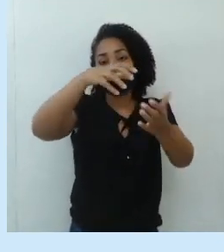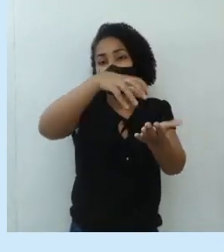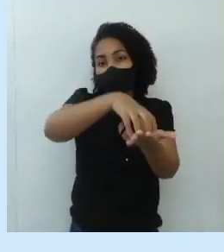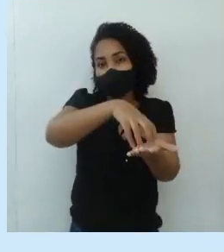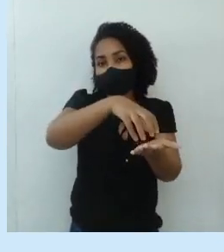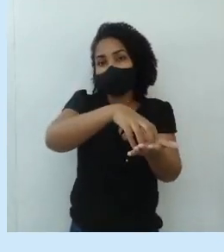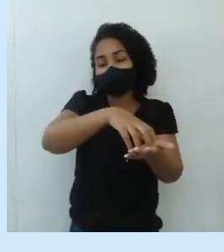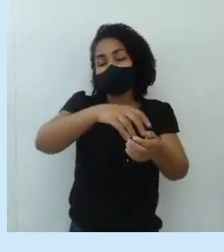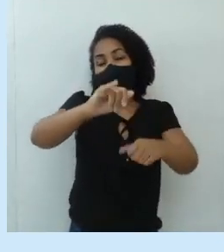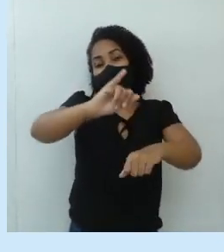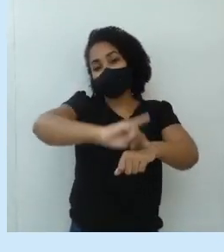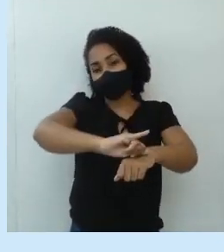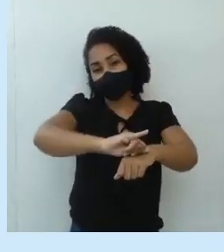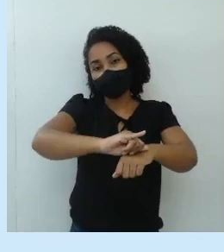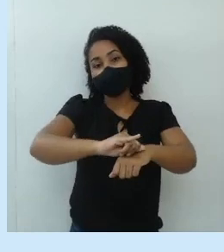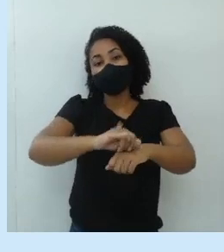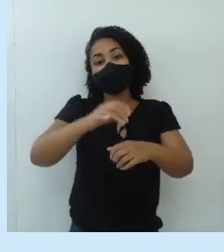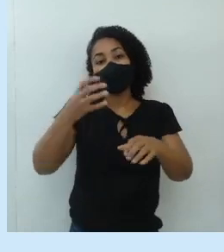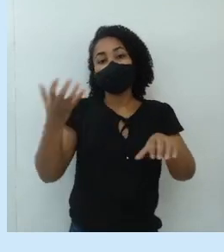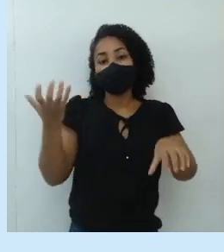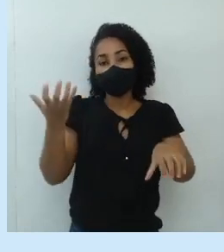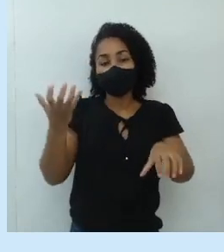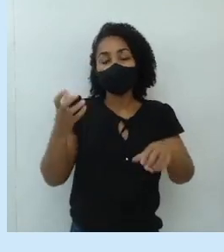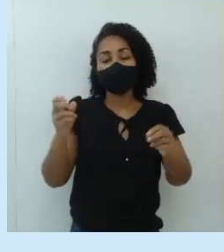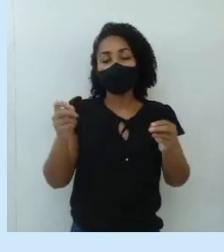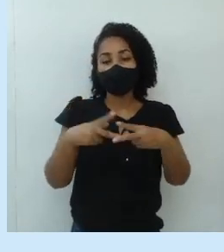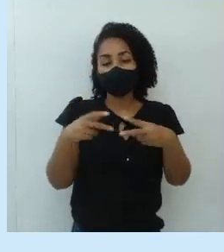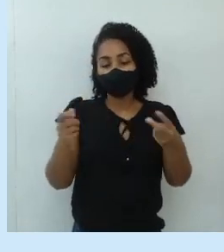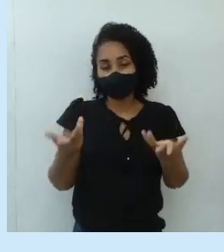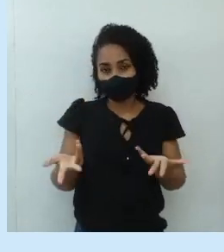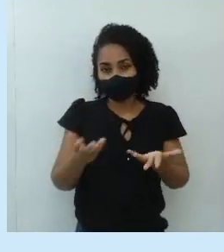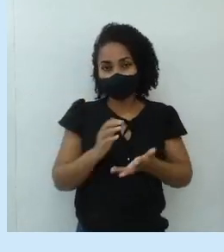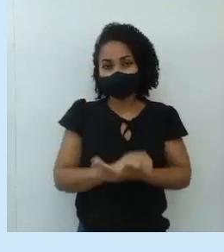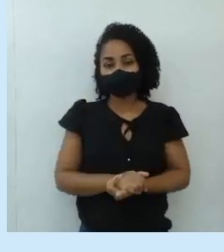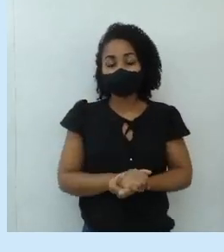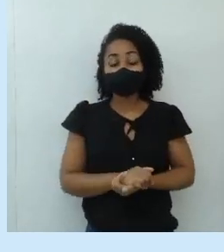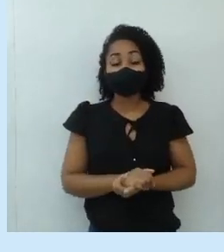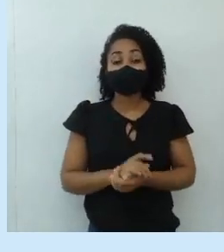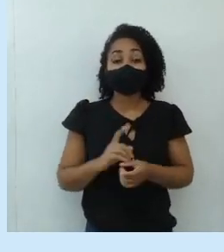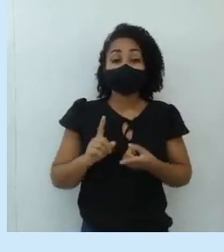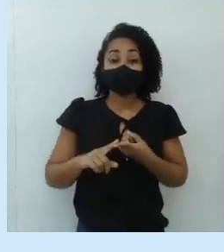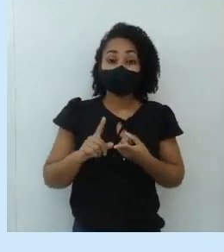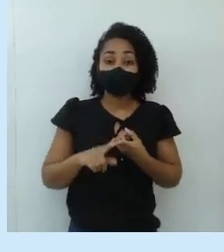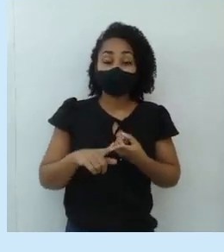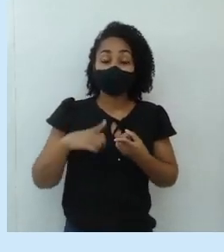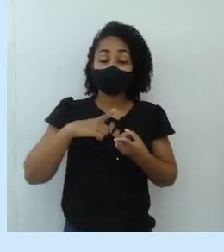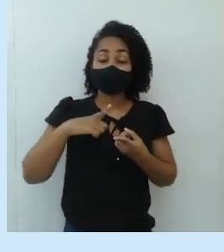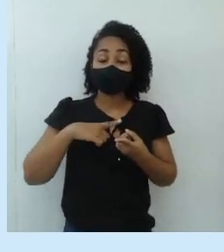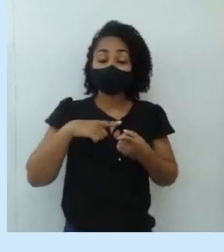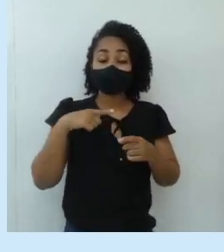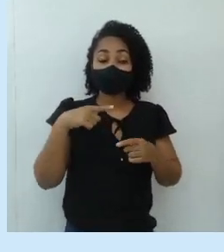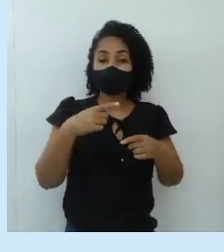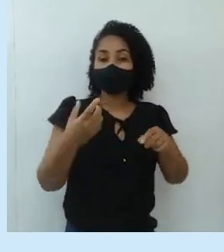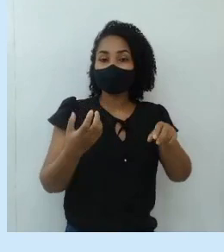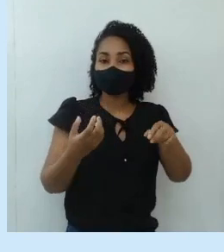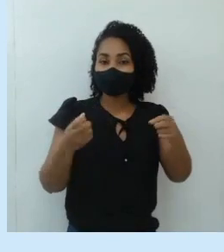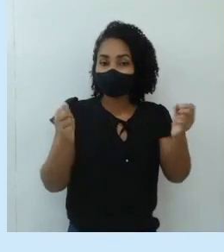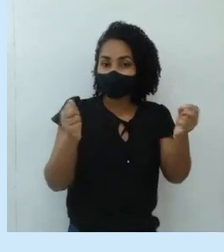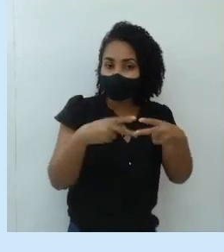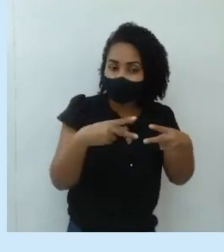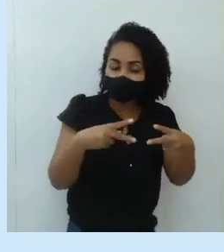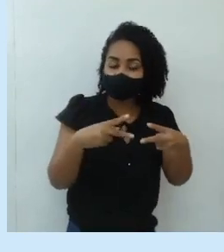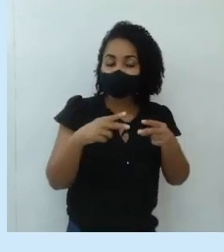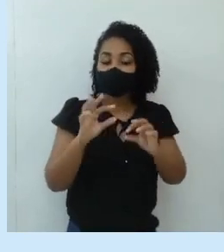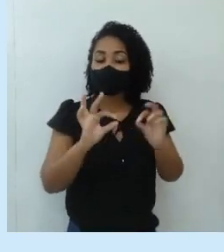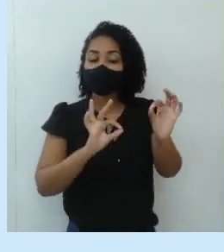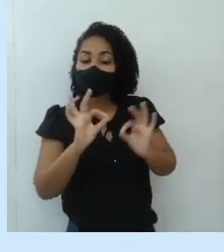localizada ali em Brasília, no Distrito Federal. A sede, por sua vez, ela processa esses dados